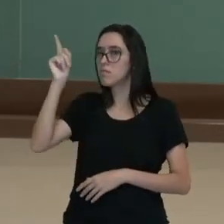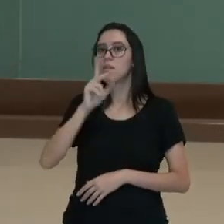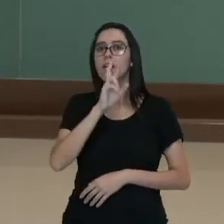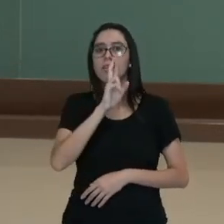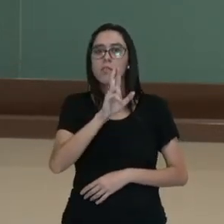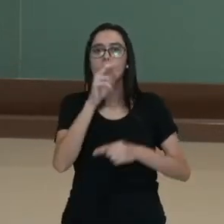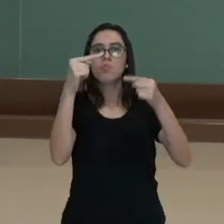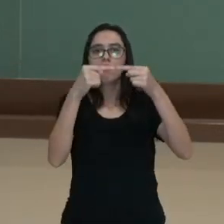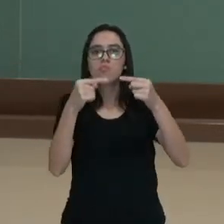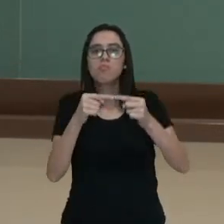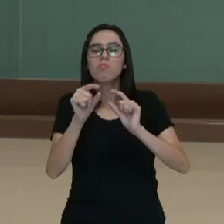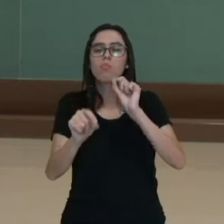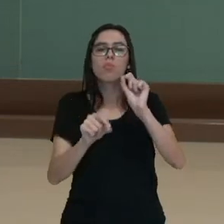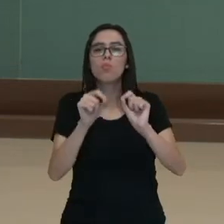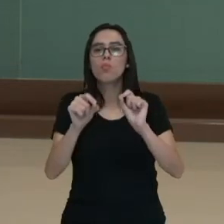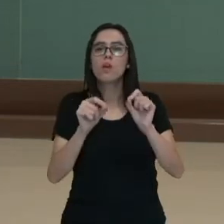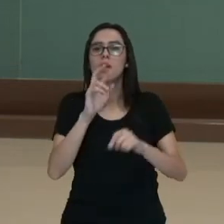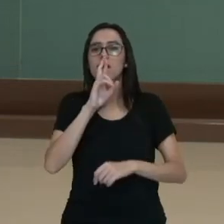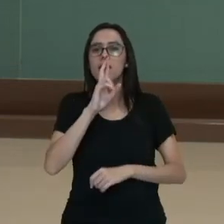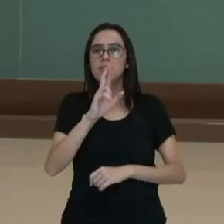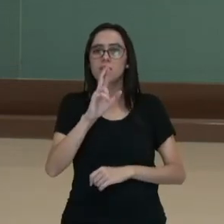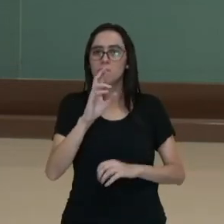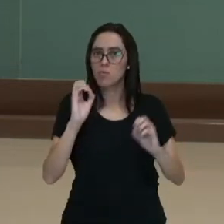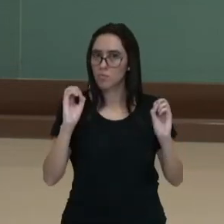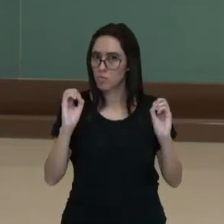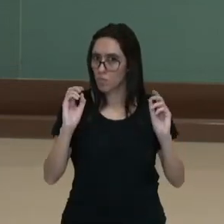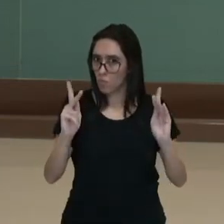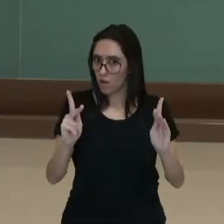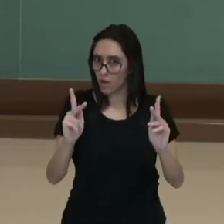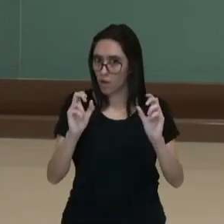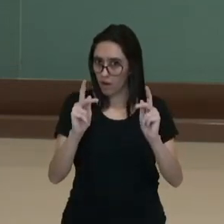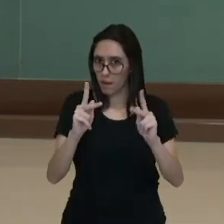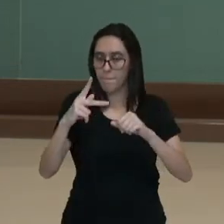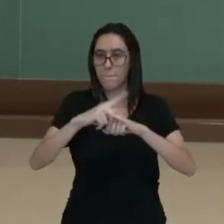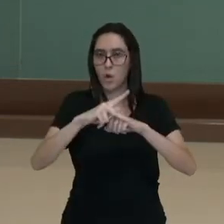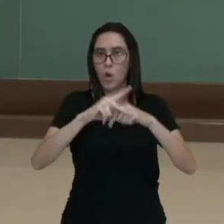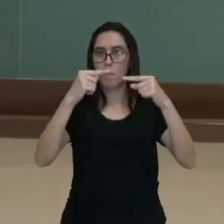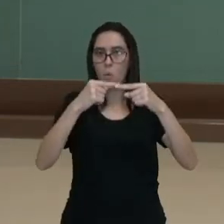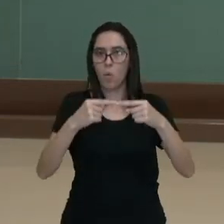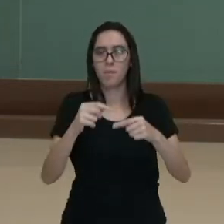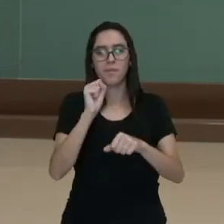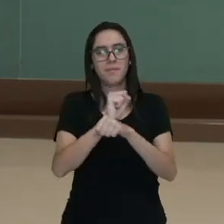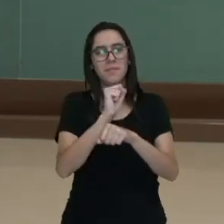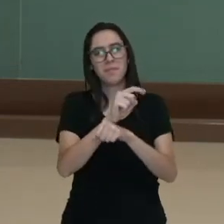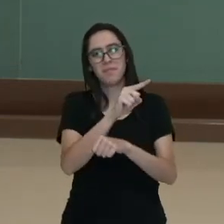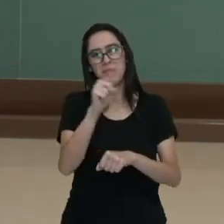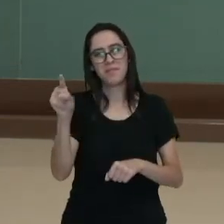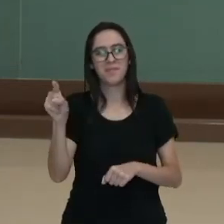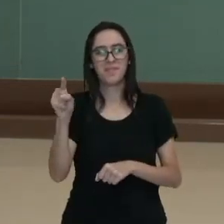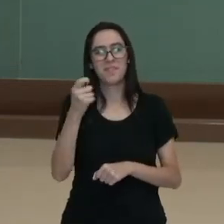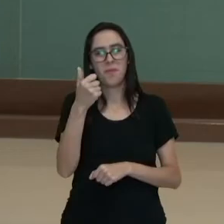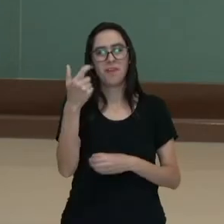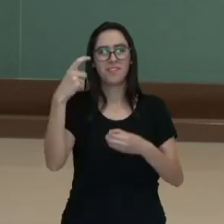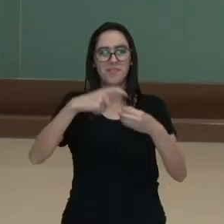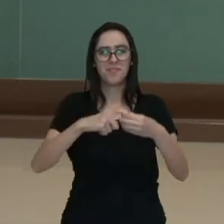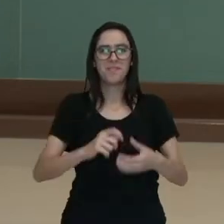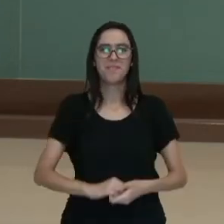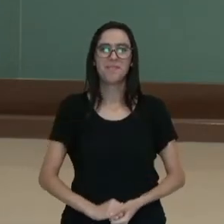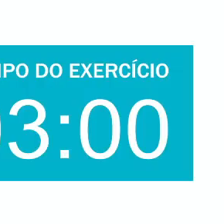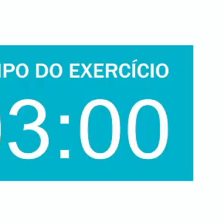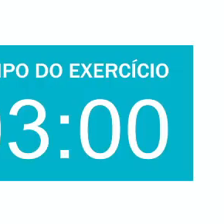os espaços em branco com os indefinidos correspondentes, tá bom? Espero vocês, até daqui a pouco.